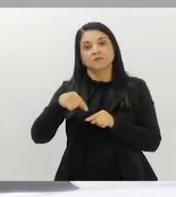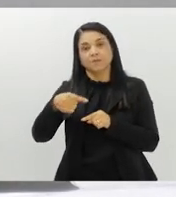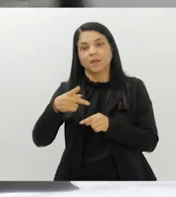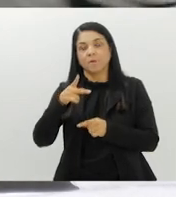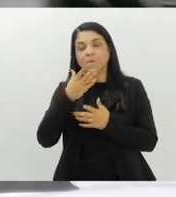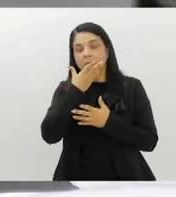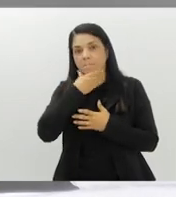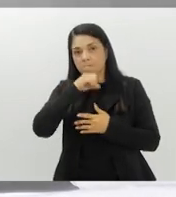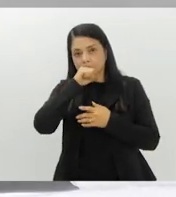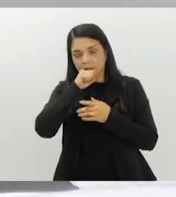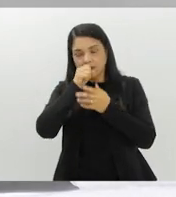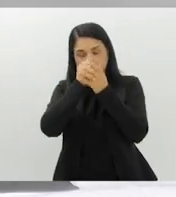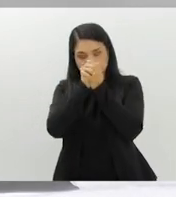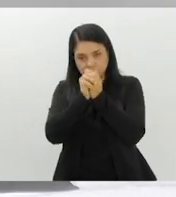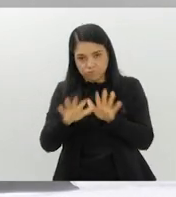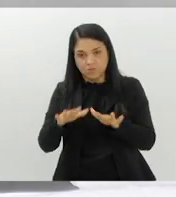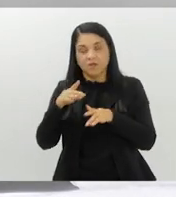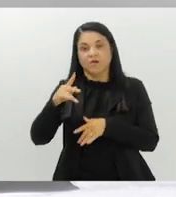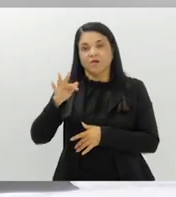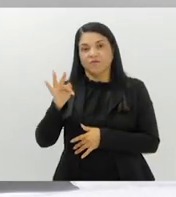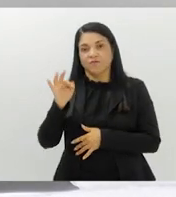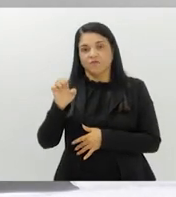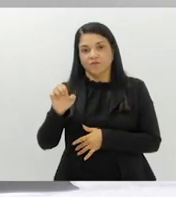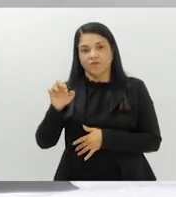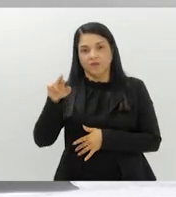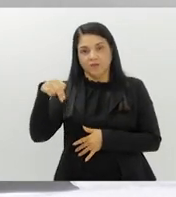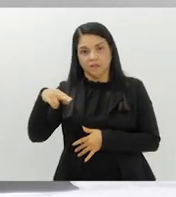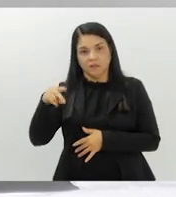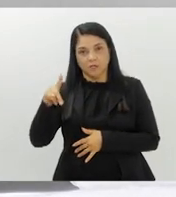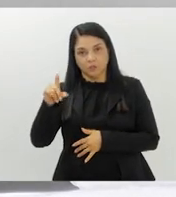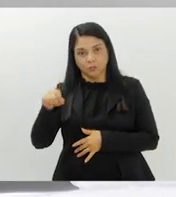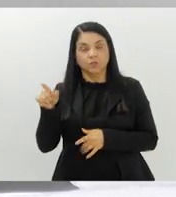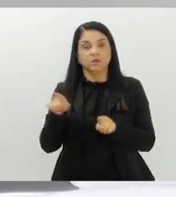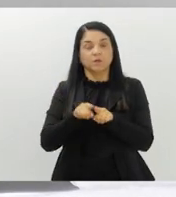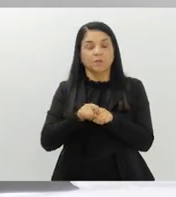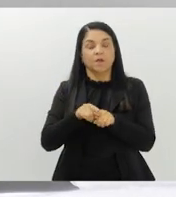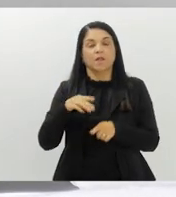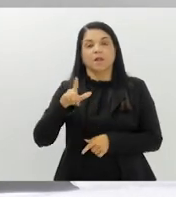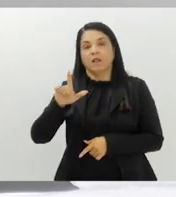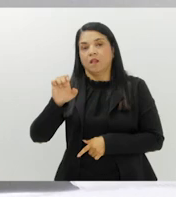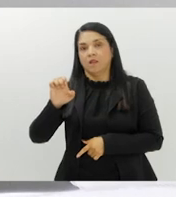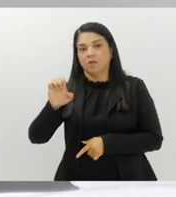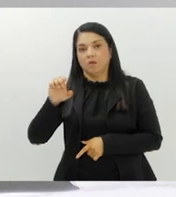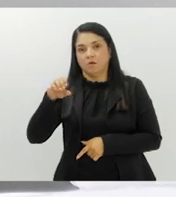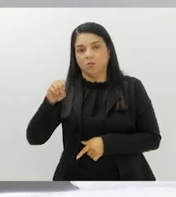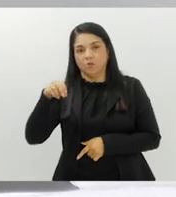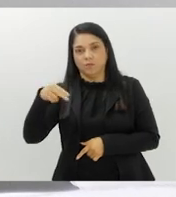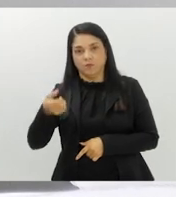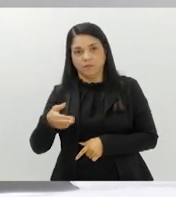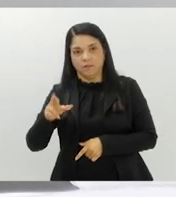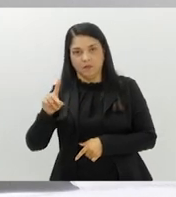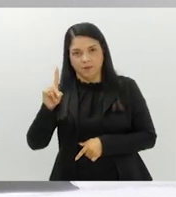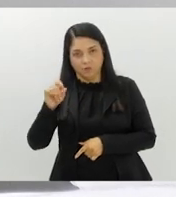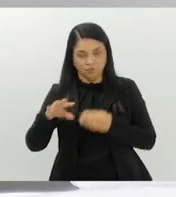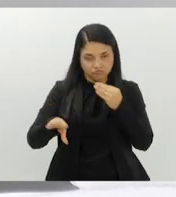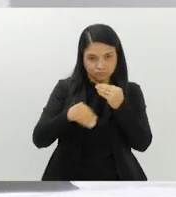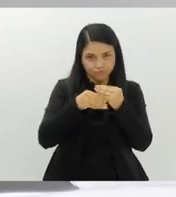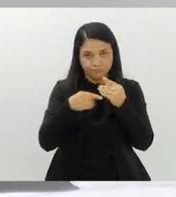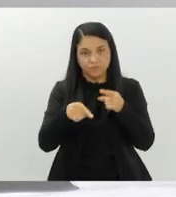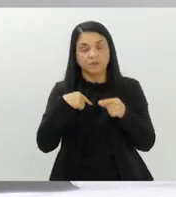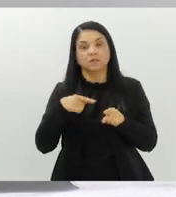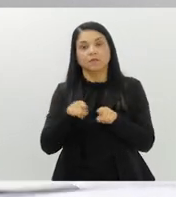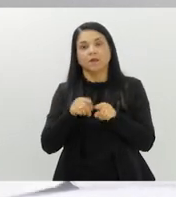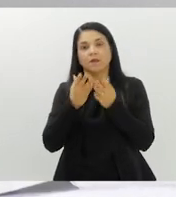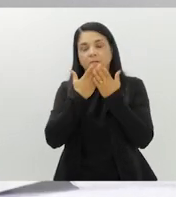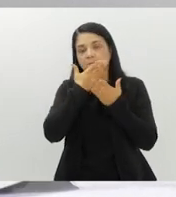para encerrar, o Leonardo do município pediu e tem direito a um complemento, e o pai Vaguinho,